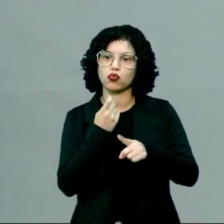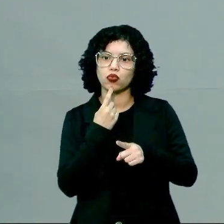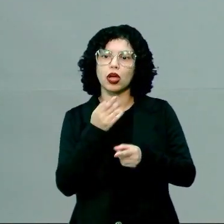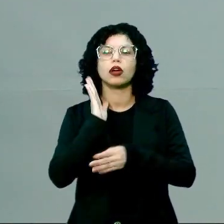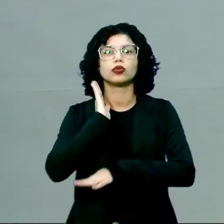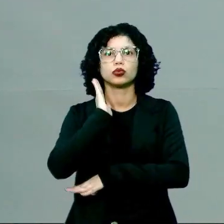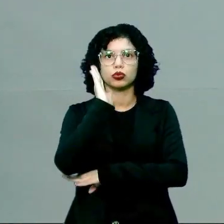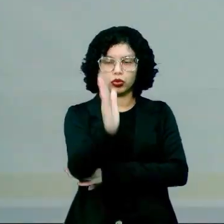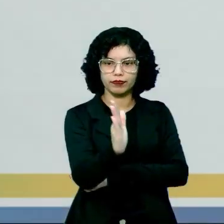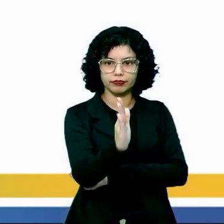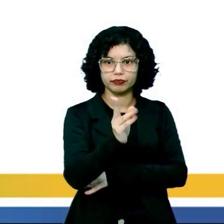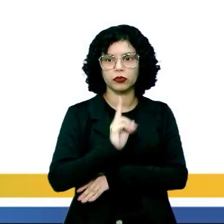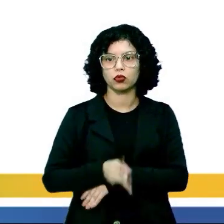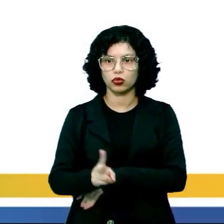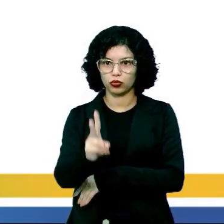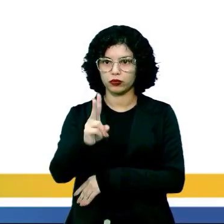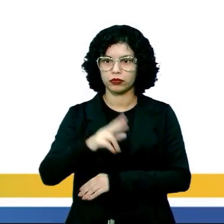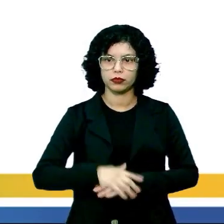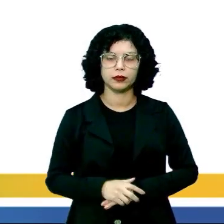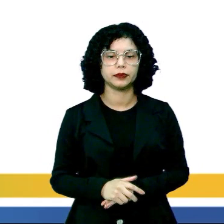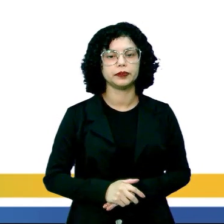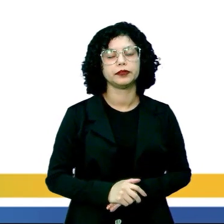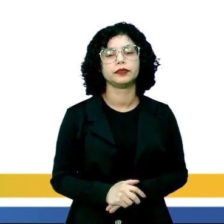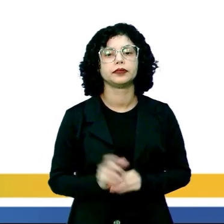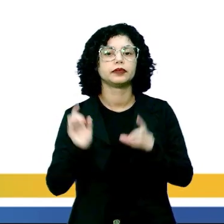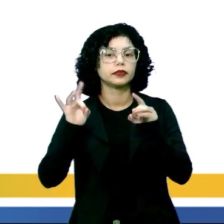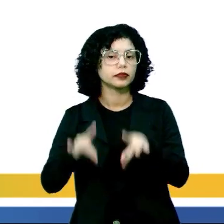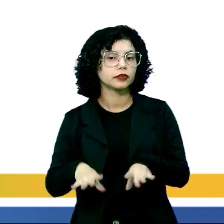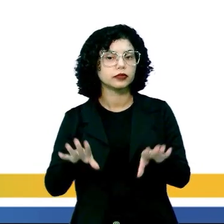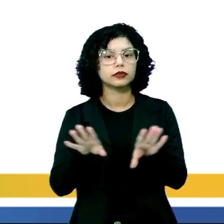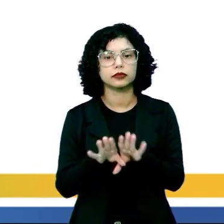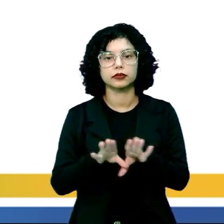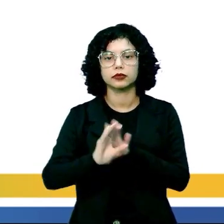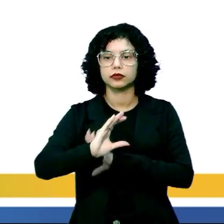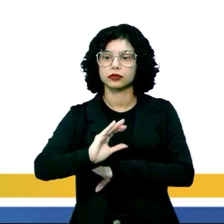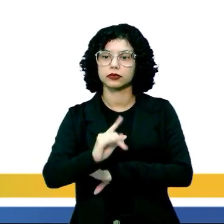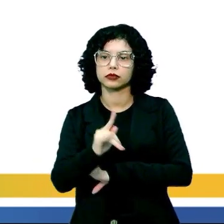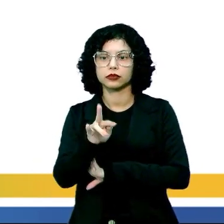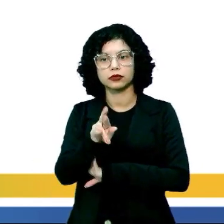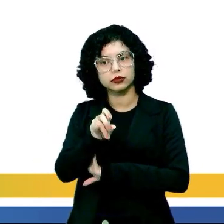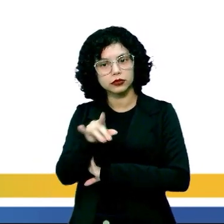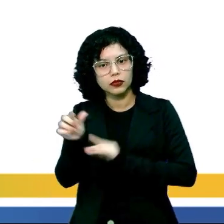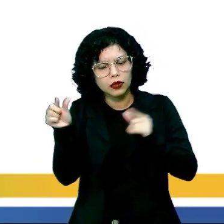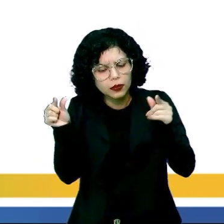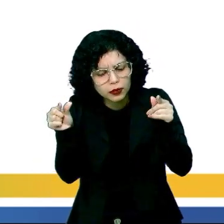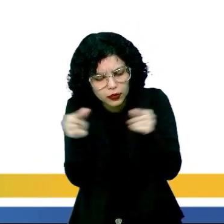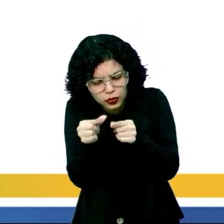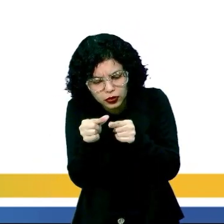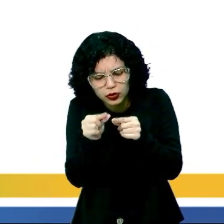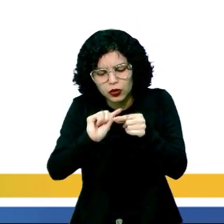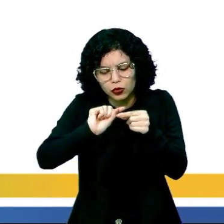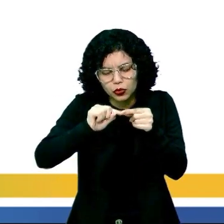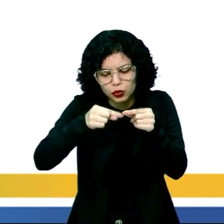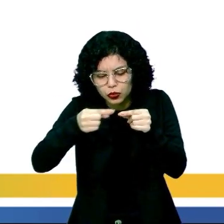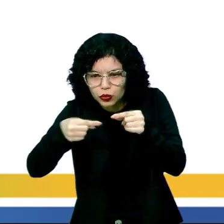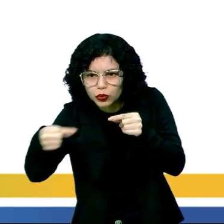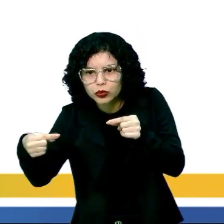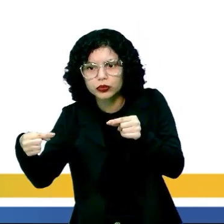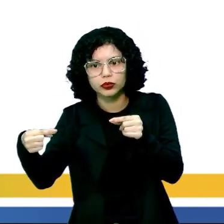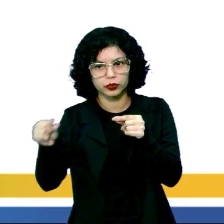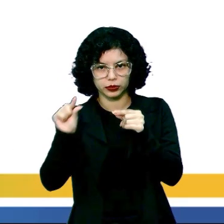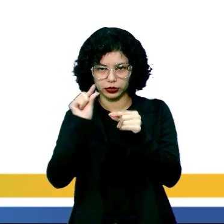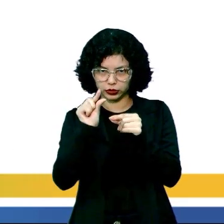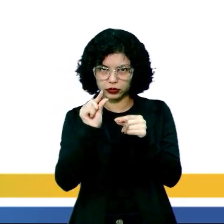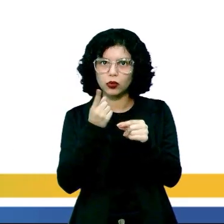segue seu caminho, tá? E por último temos os capilares, são os menores vasos sanguíneos. Pessoal, aqui